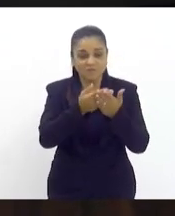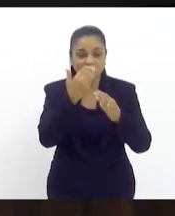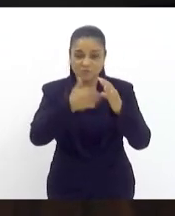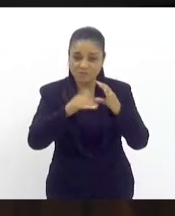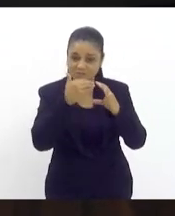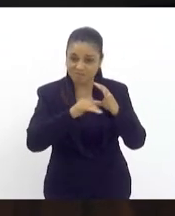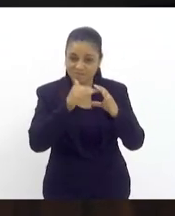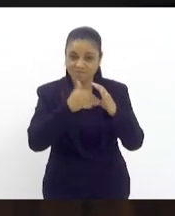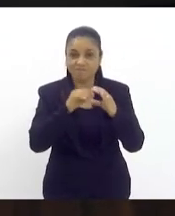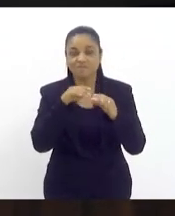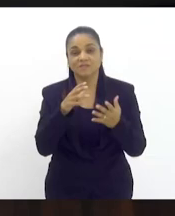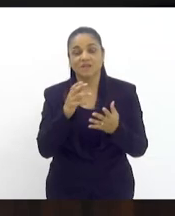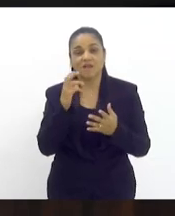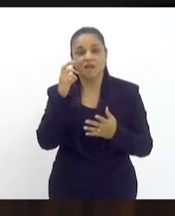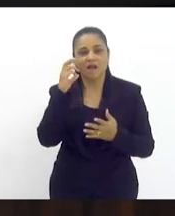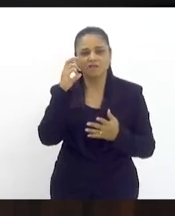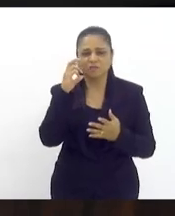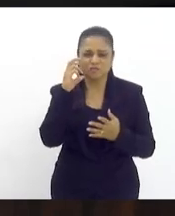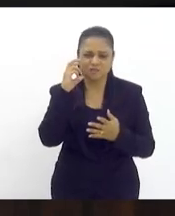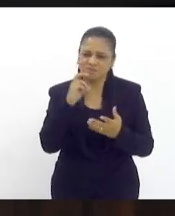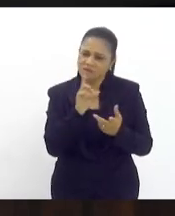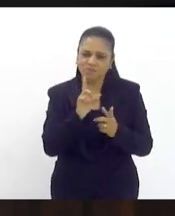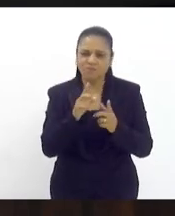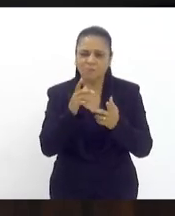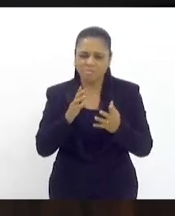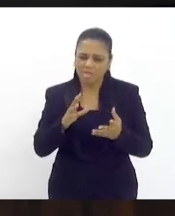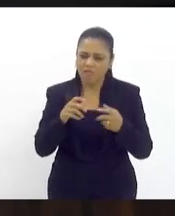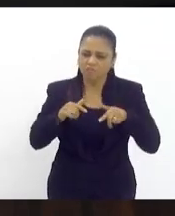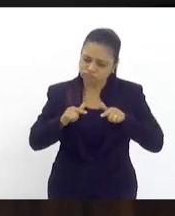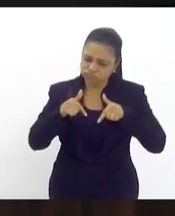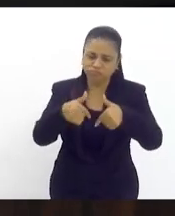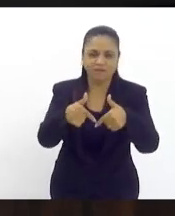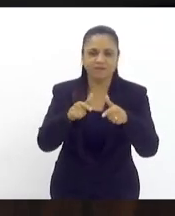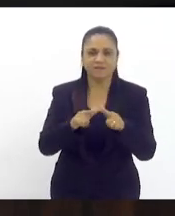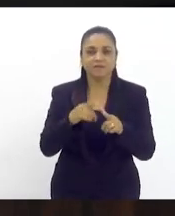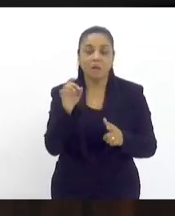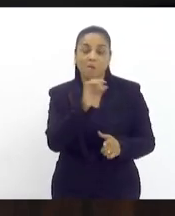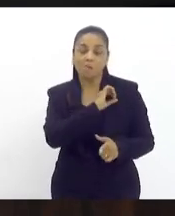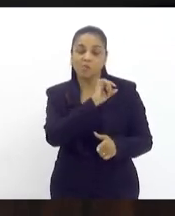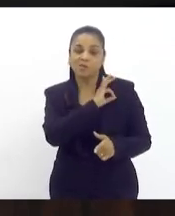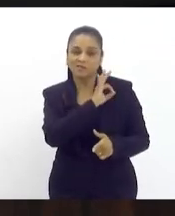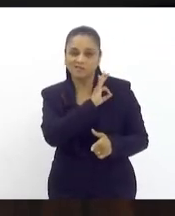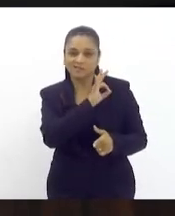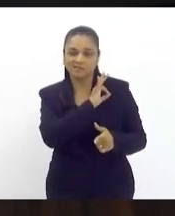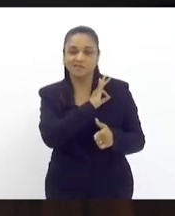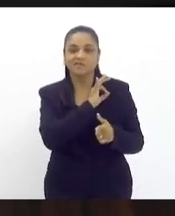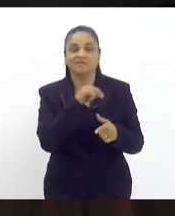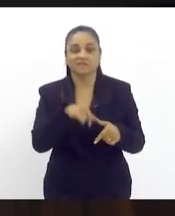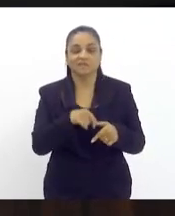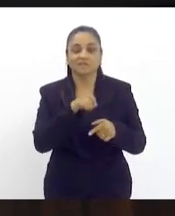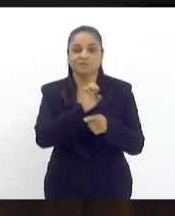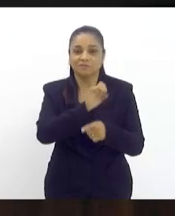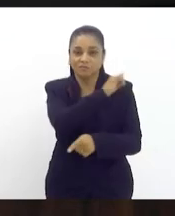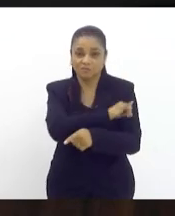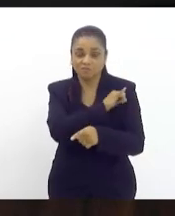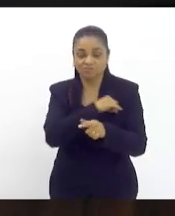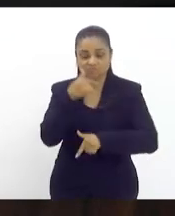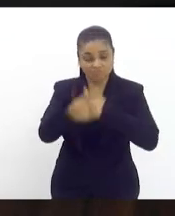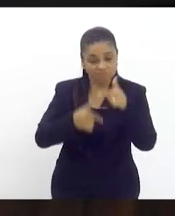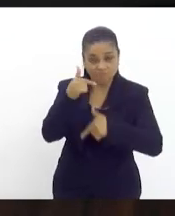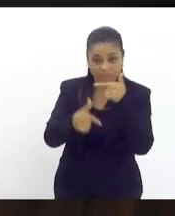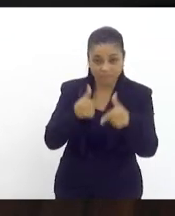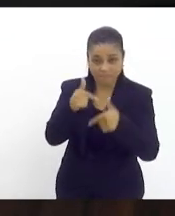mensagem dispondo sobre adoção de medidas para que os inativos da Polícia Militar do Estado do Rio de Janeiro preferencialmente possam trabalhar